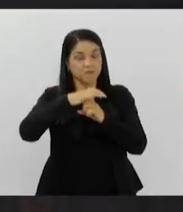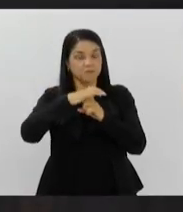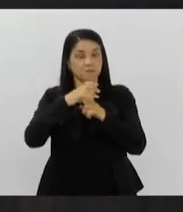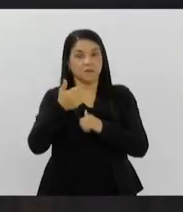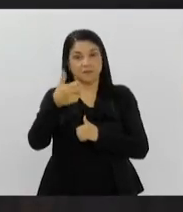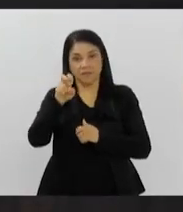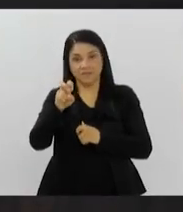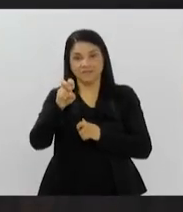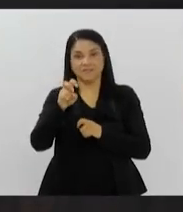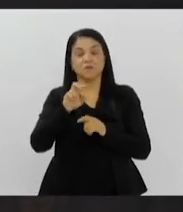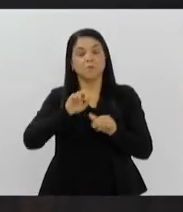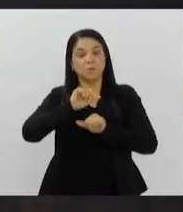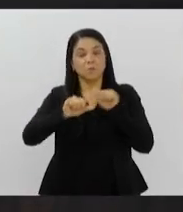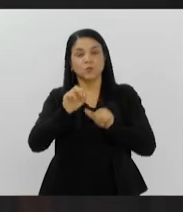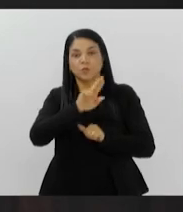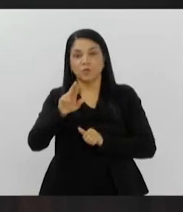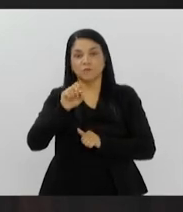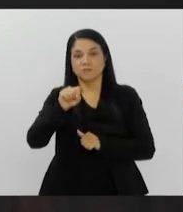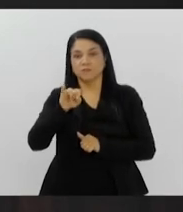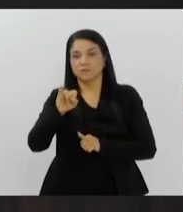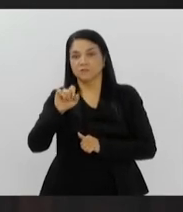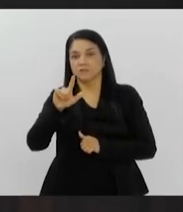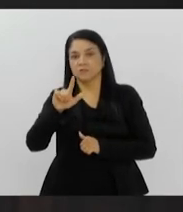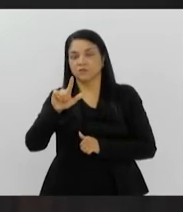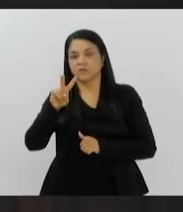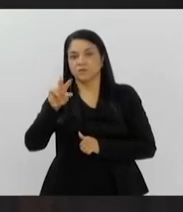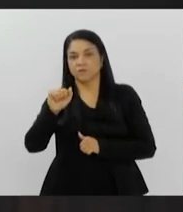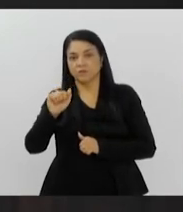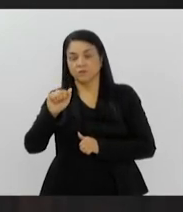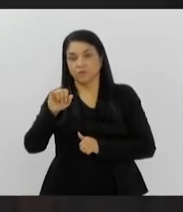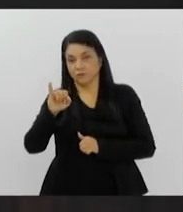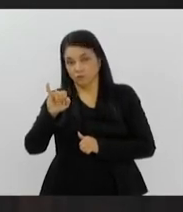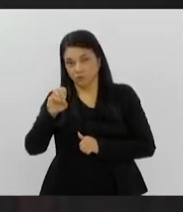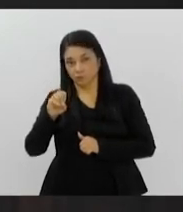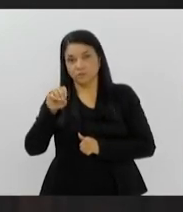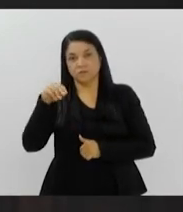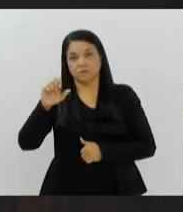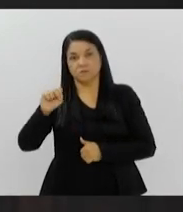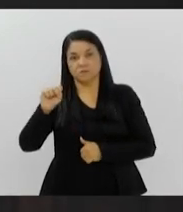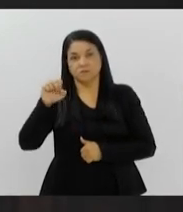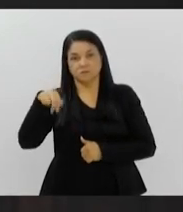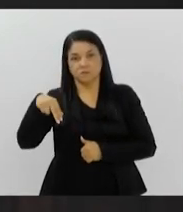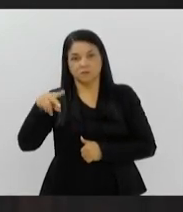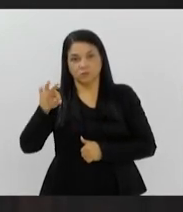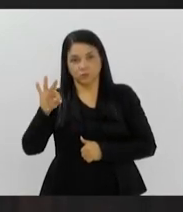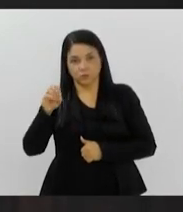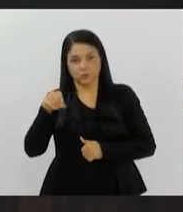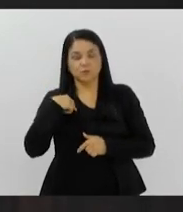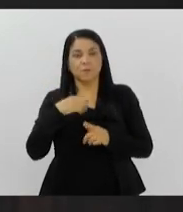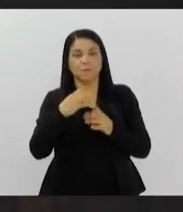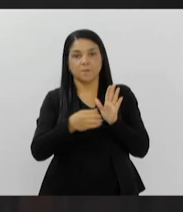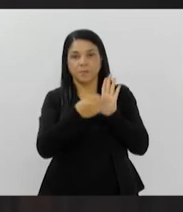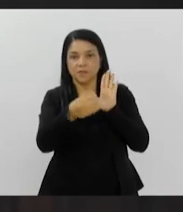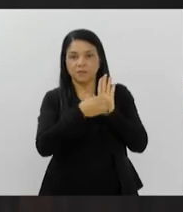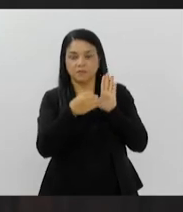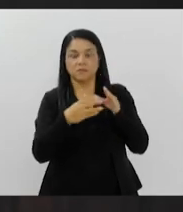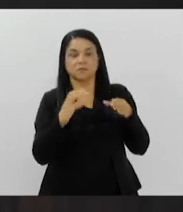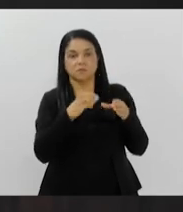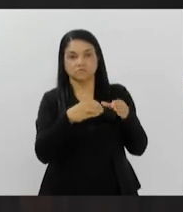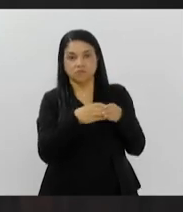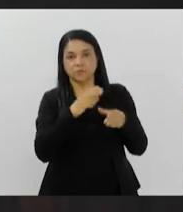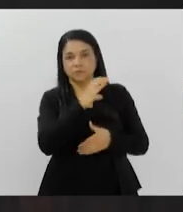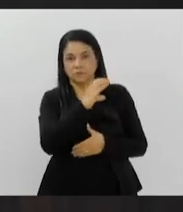Silvio Santos, à estação de barca da Praça 15, localizada no município do Rio de Janeiro. Pendente de parecer das comissões de Constituição e